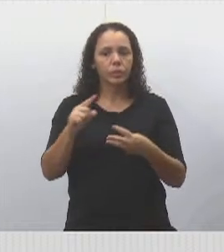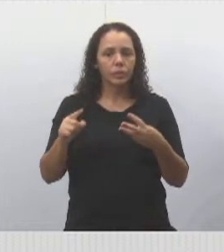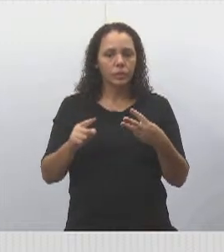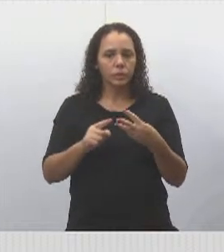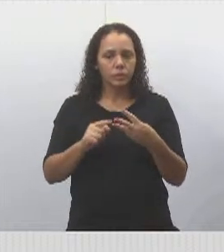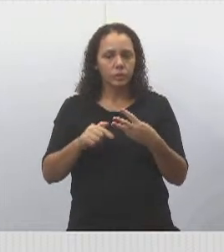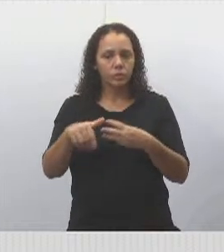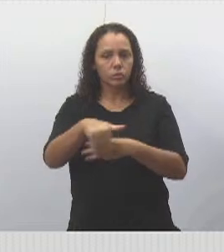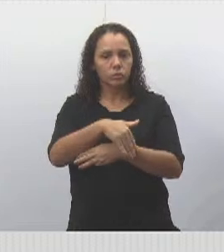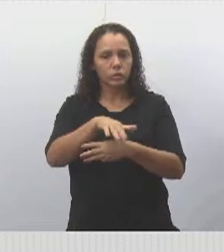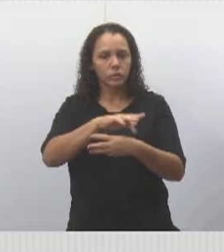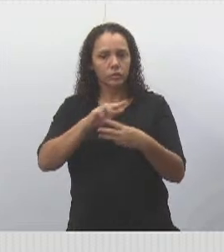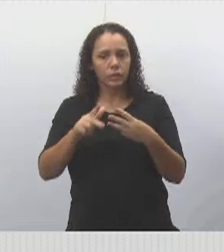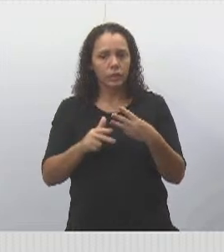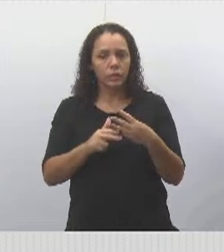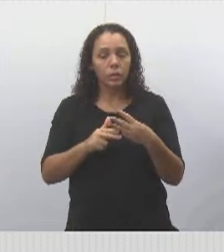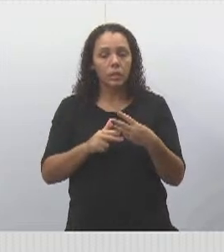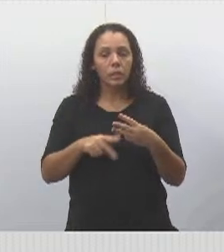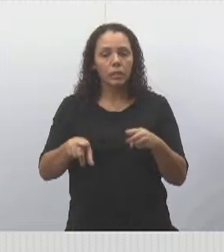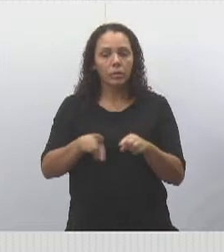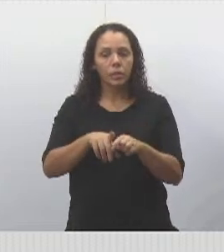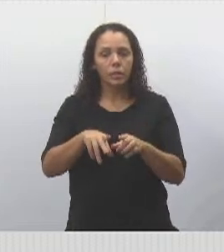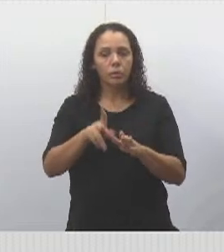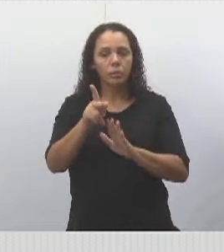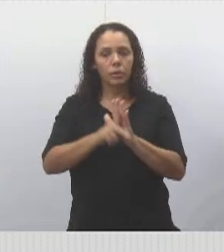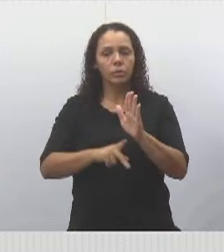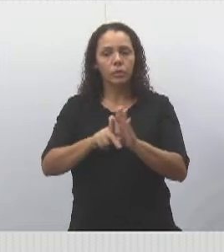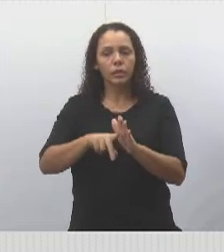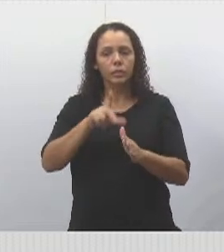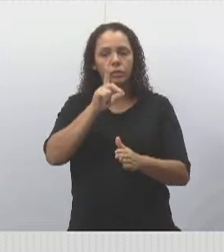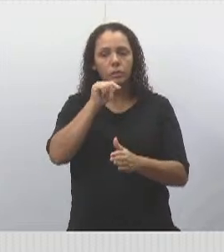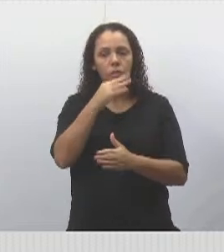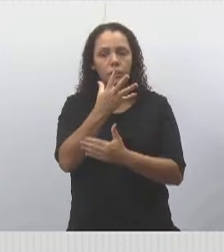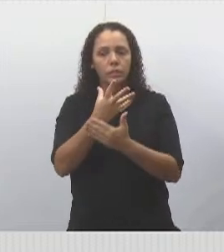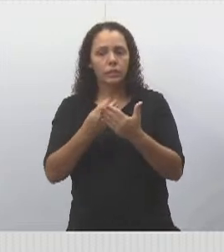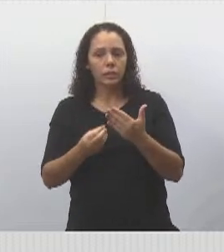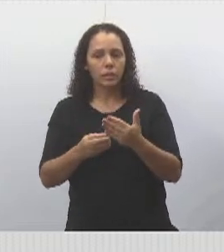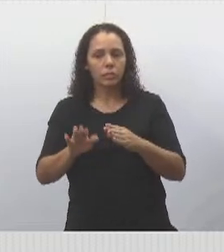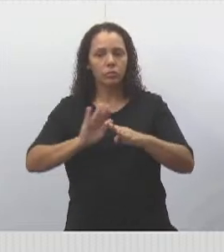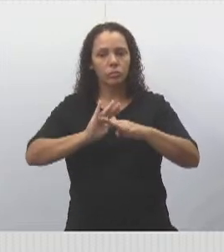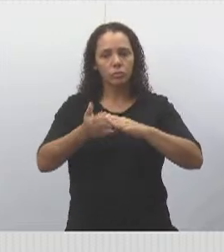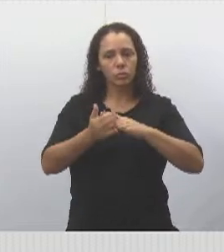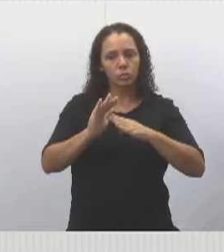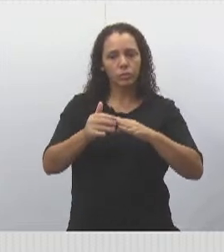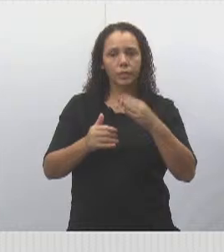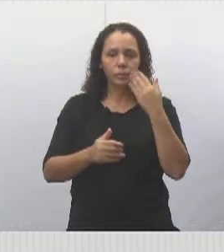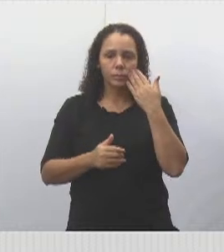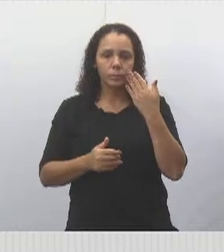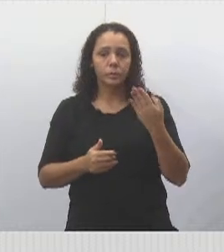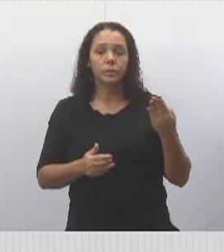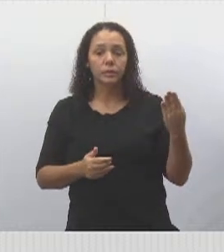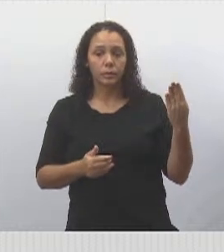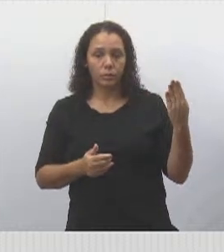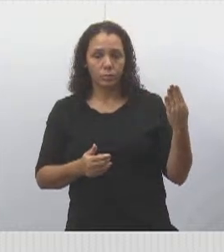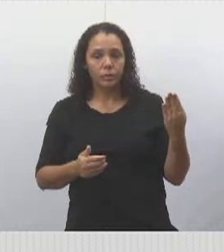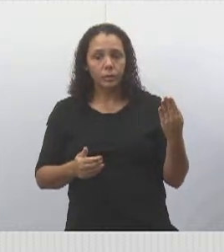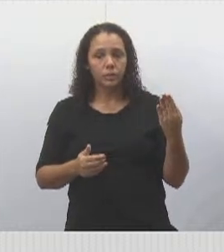Rua Duarte da Costa, projetos de drenagem do Parque dos Sinos, Vila Machado, Parque Itamaraty, Nova